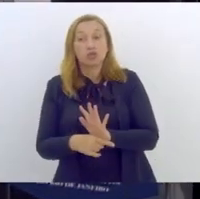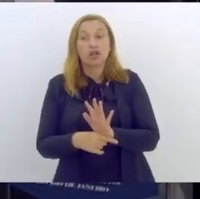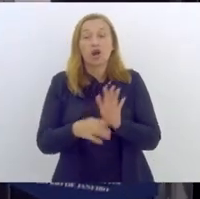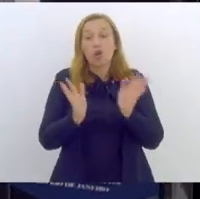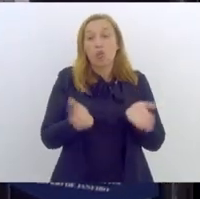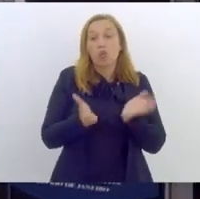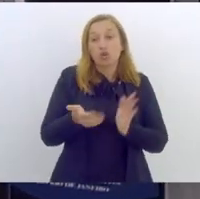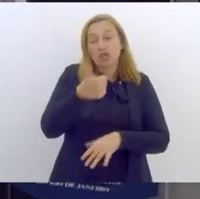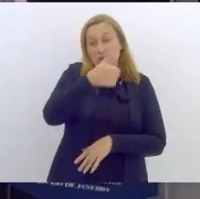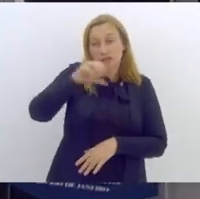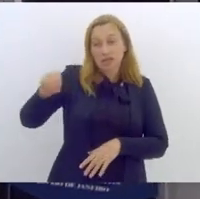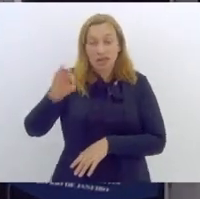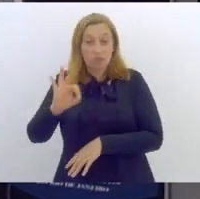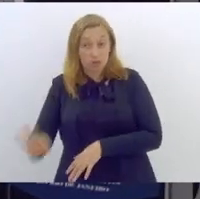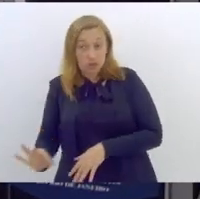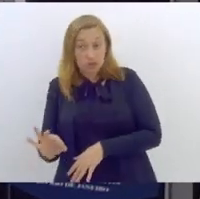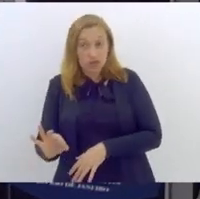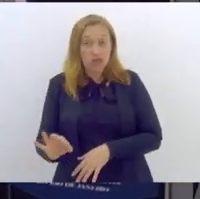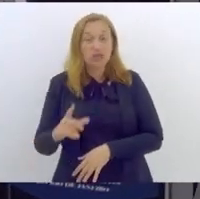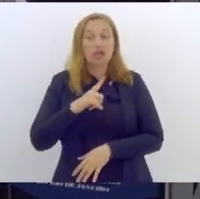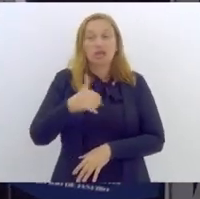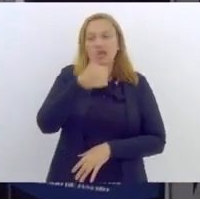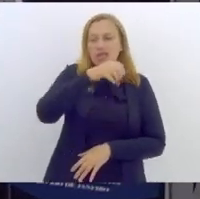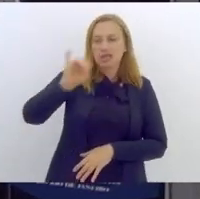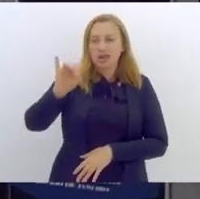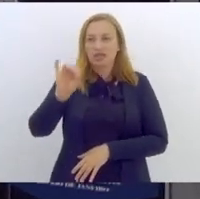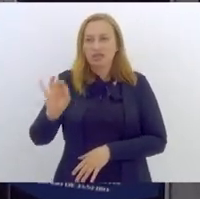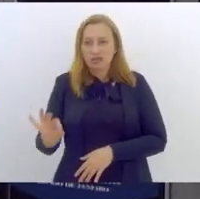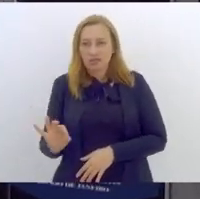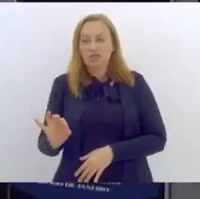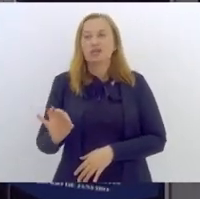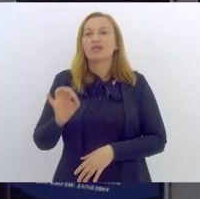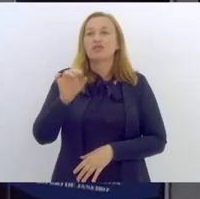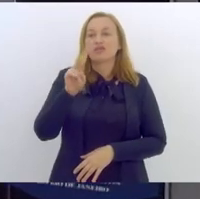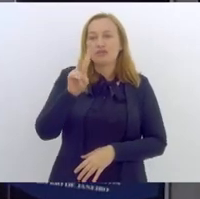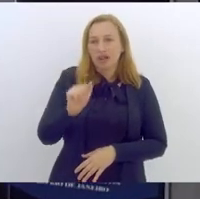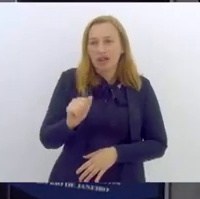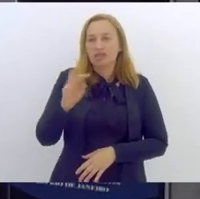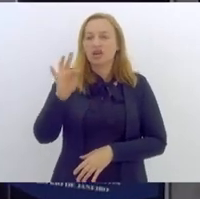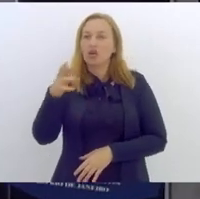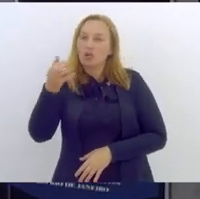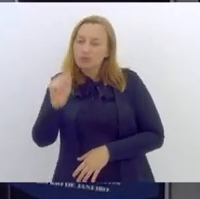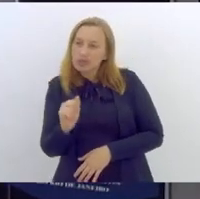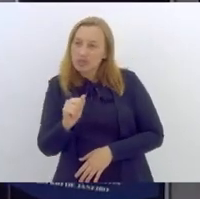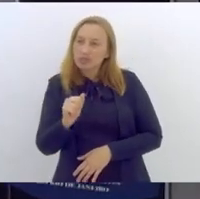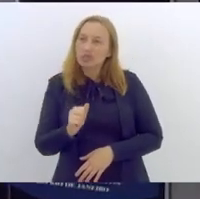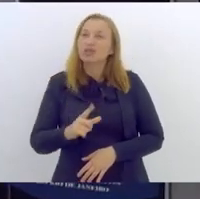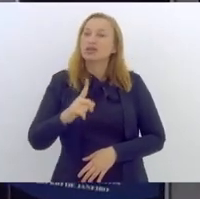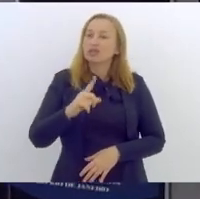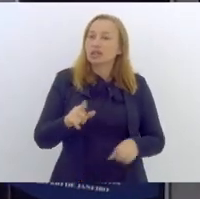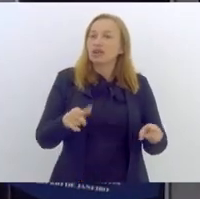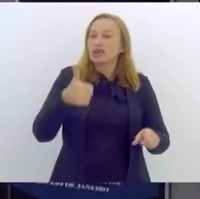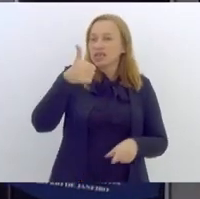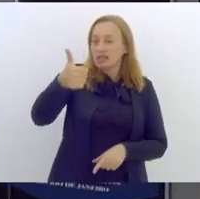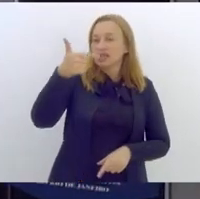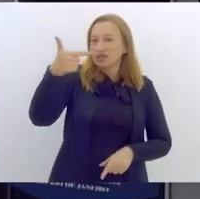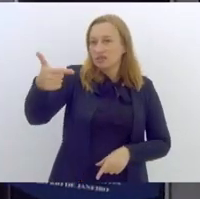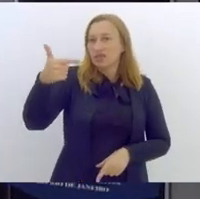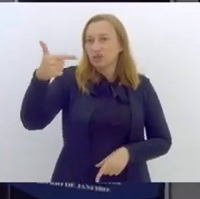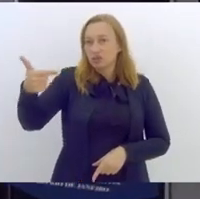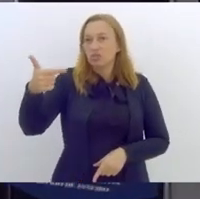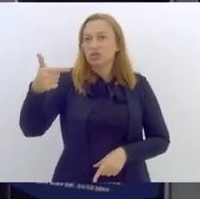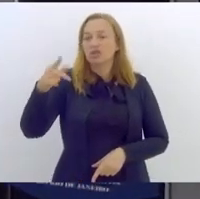100% existe 100 vagas para auxiliar policial de necrops de terceira classe e existe 122 vagas